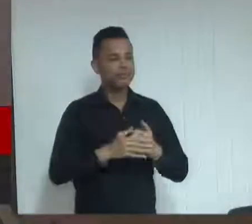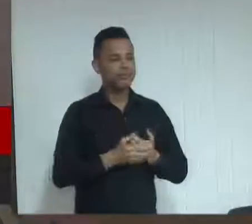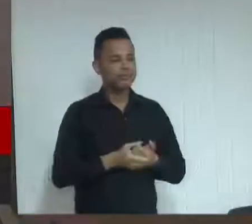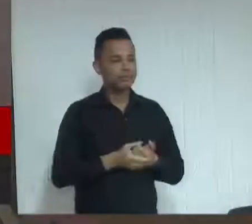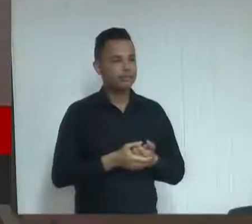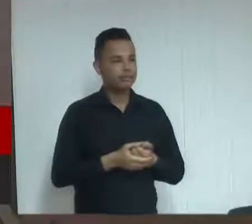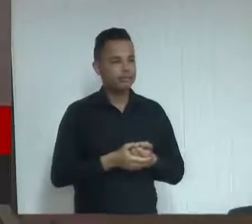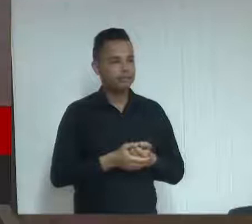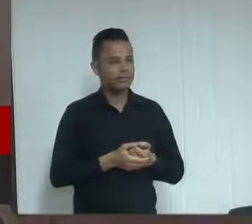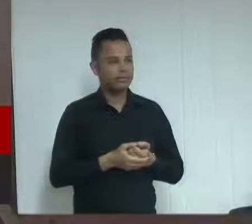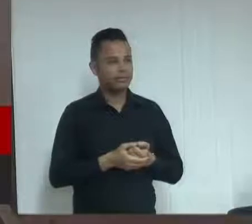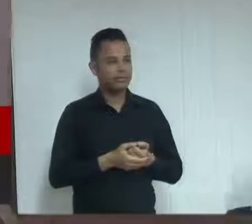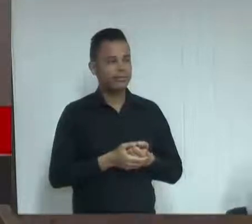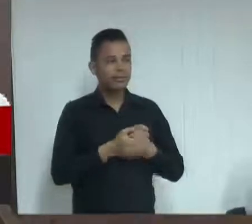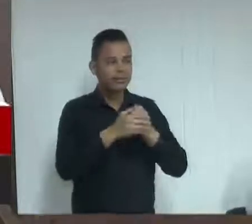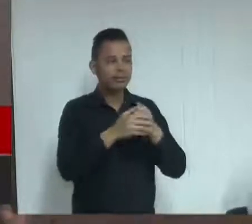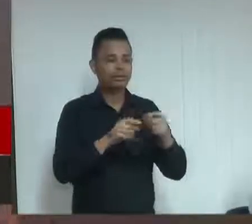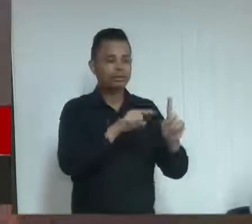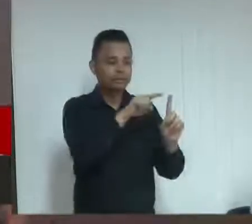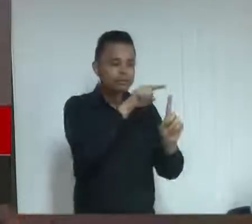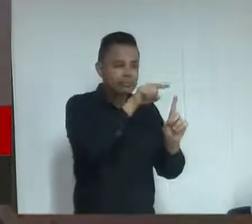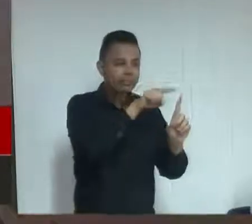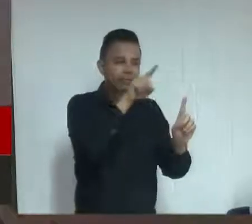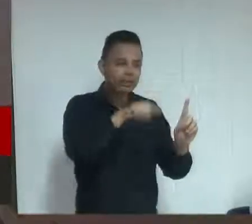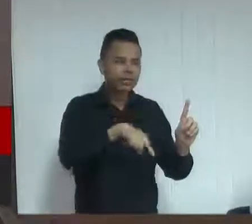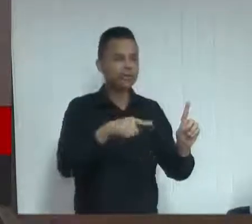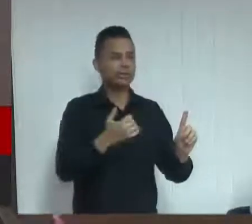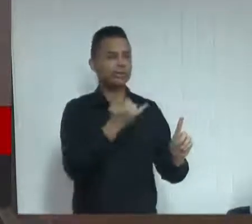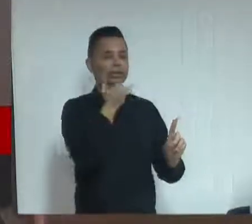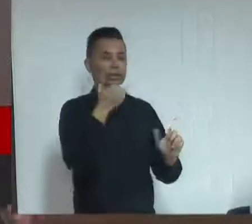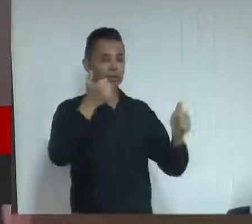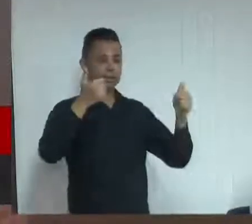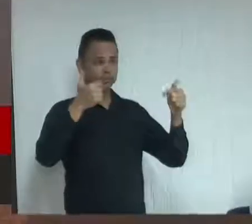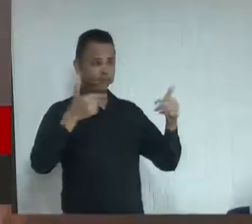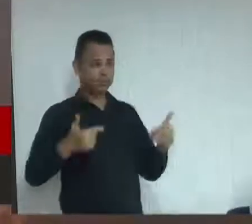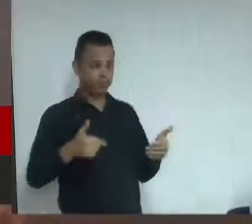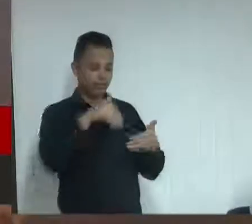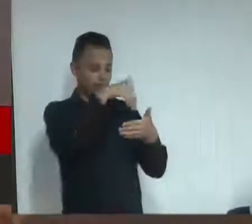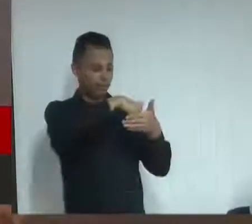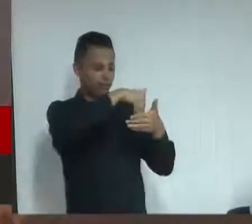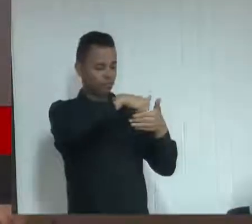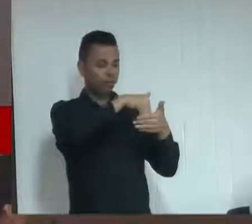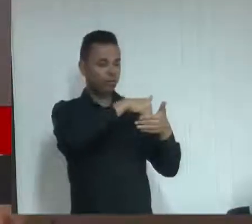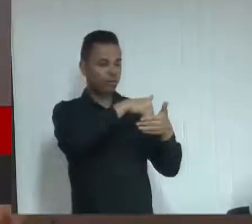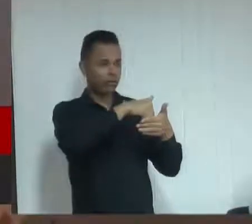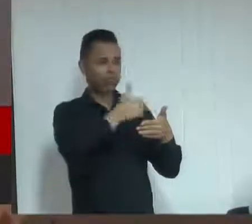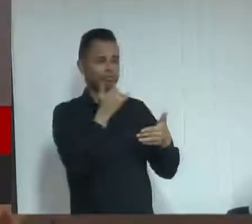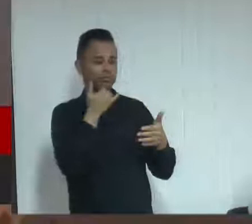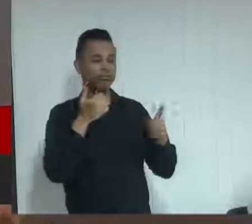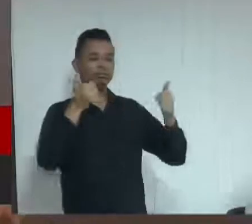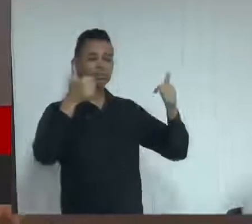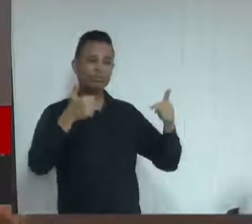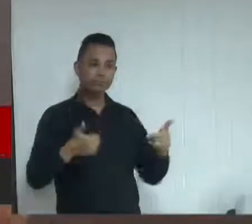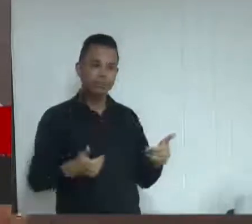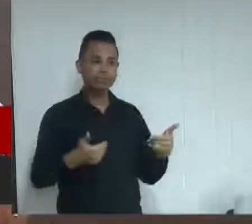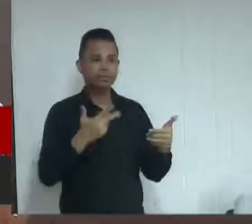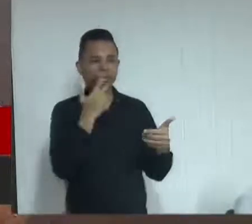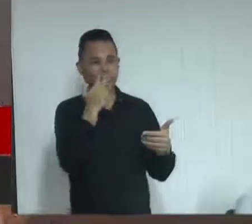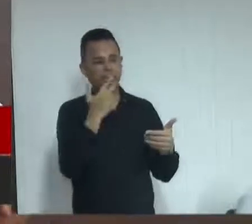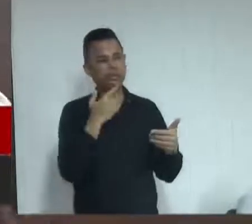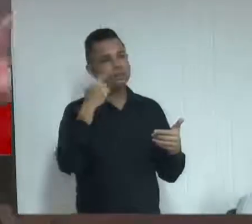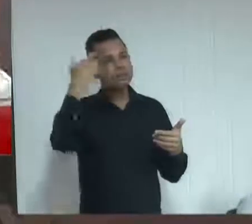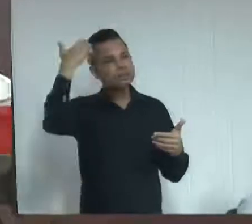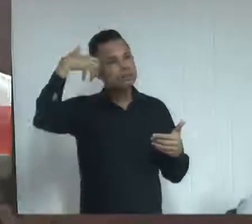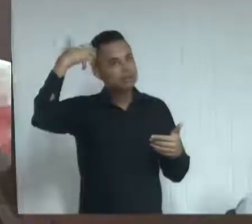aqui, especificamente, justificar, já antecipando o meu voto, eu vou seguir a mesma linha